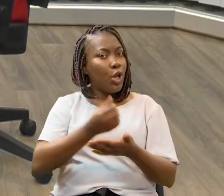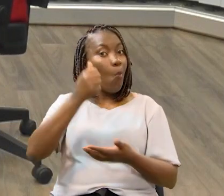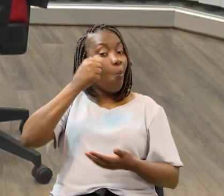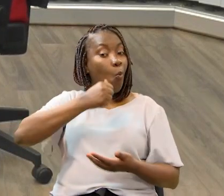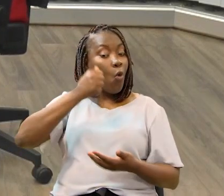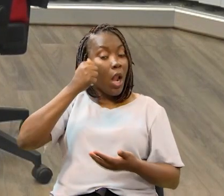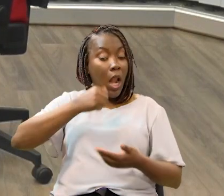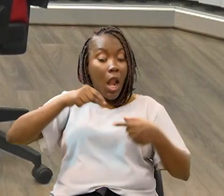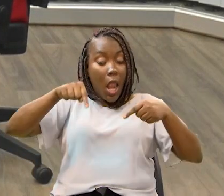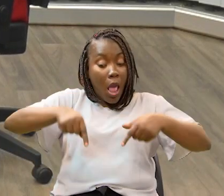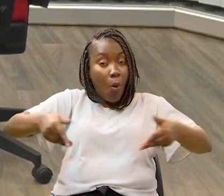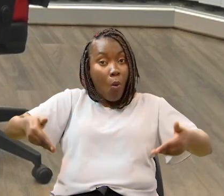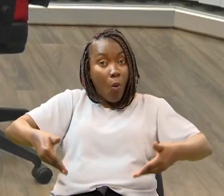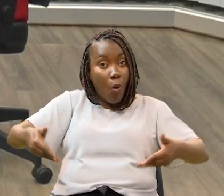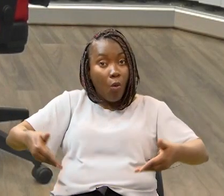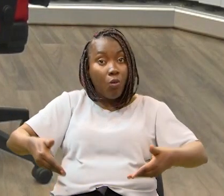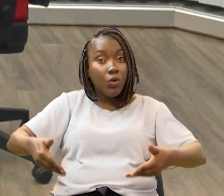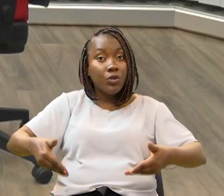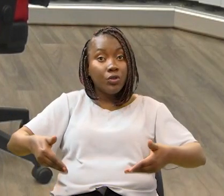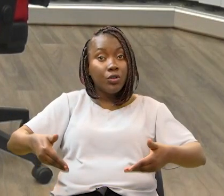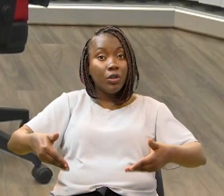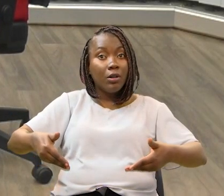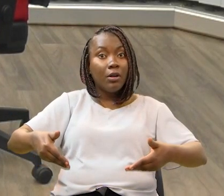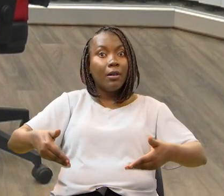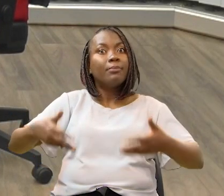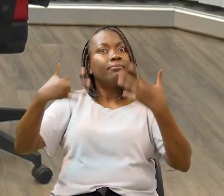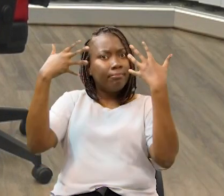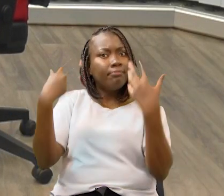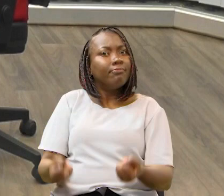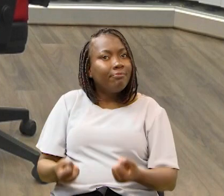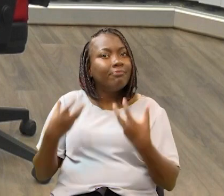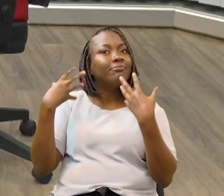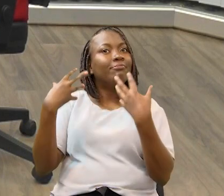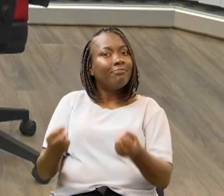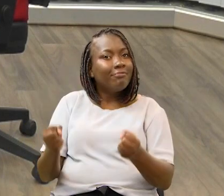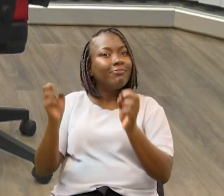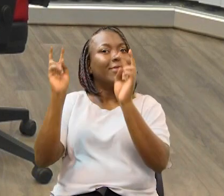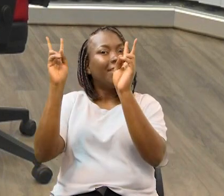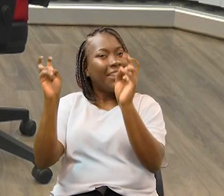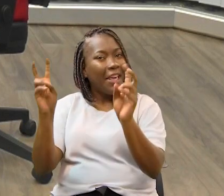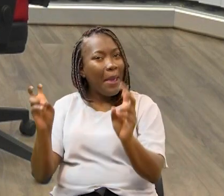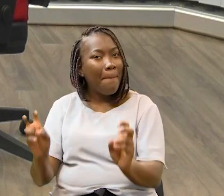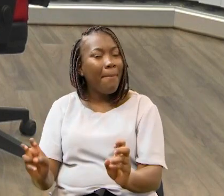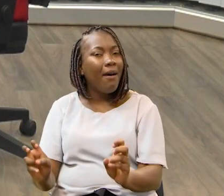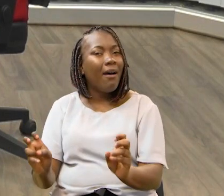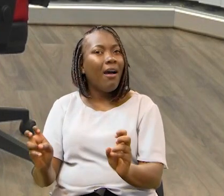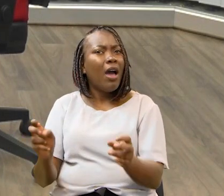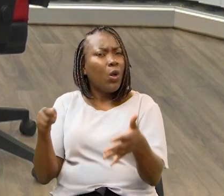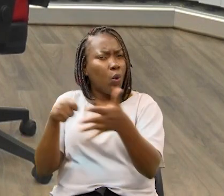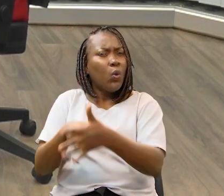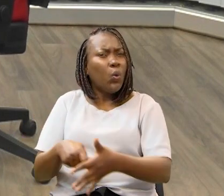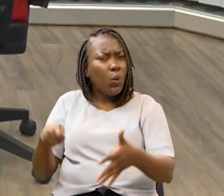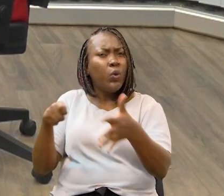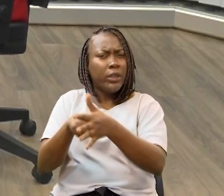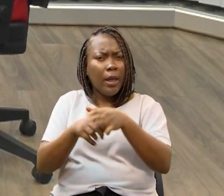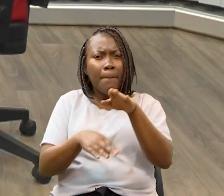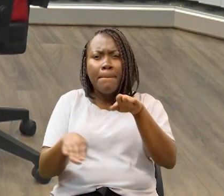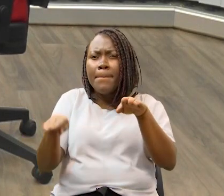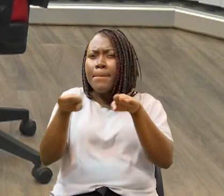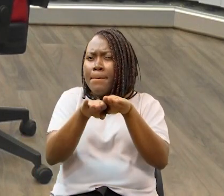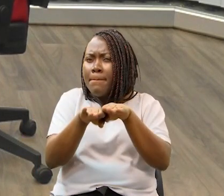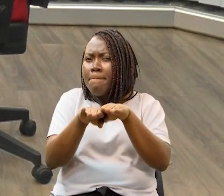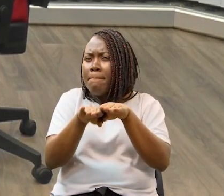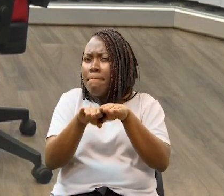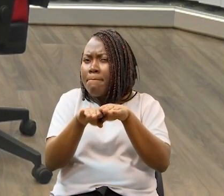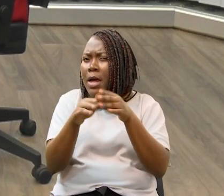mulheres realmente, elas aderiram ao tema, né, a luta pela